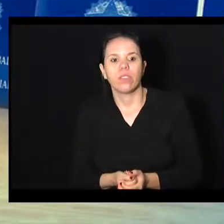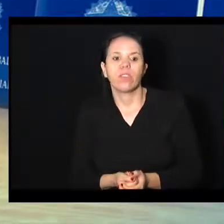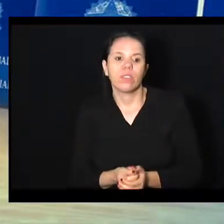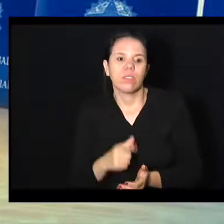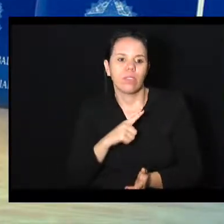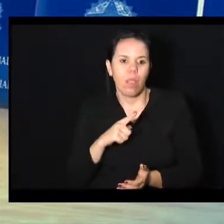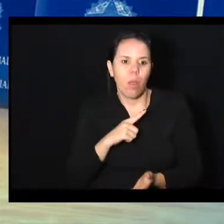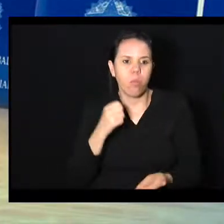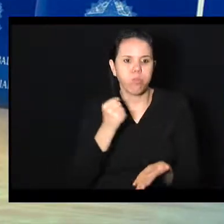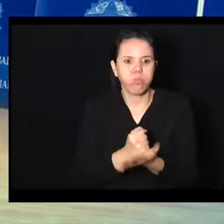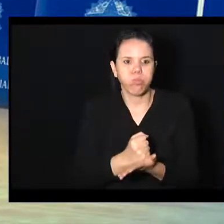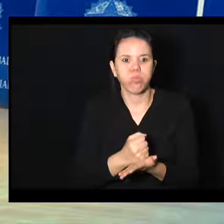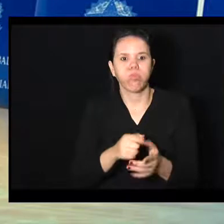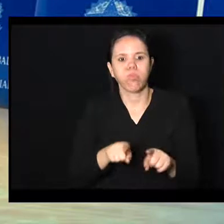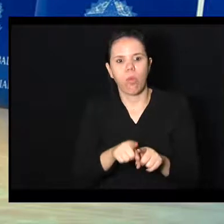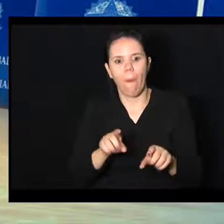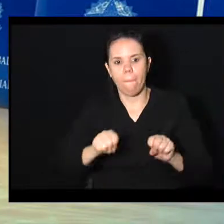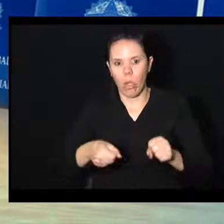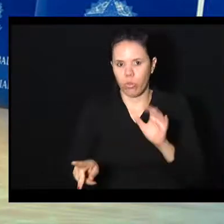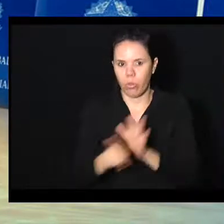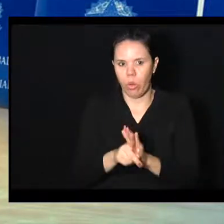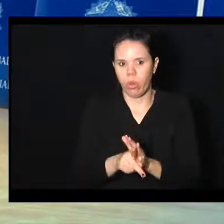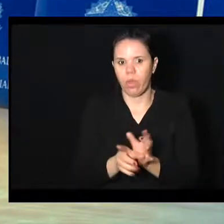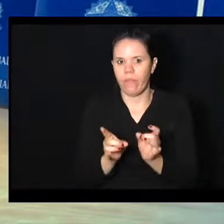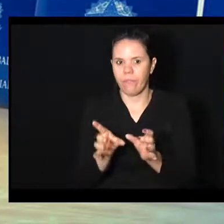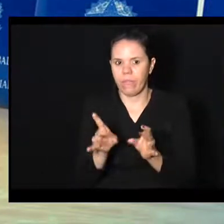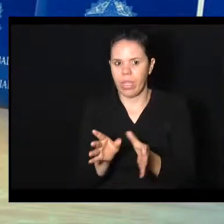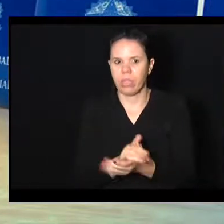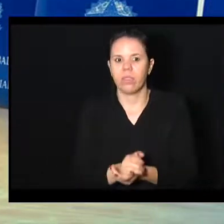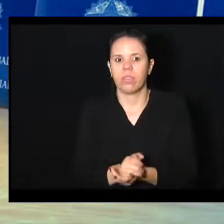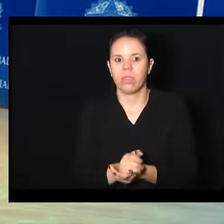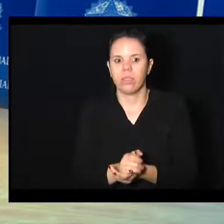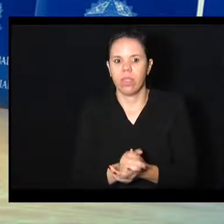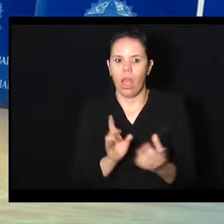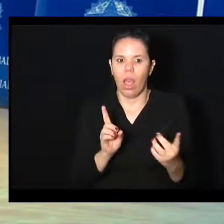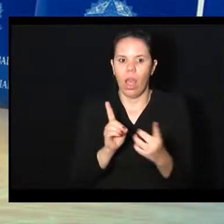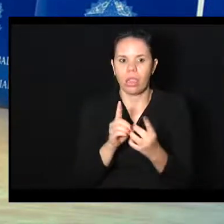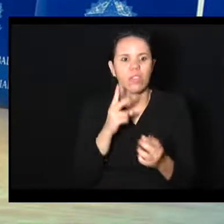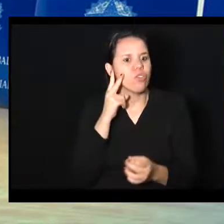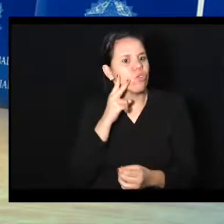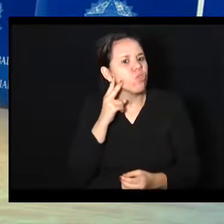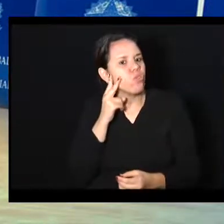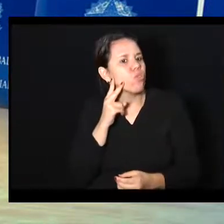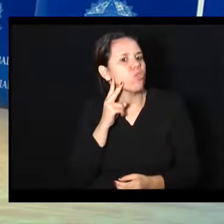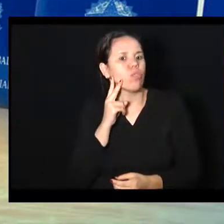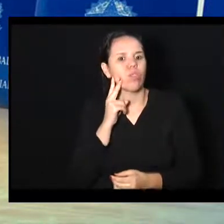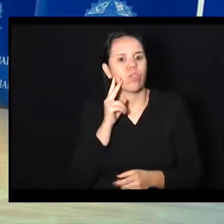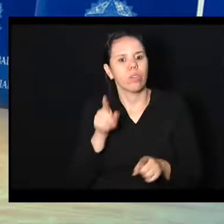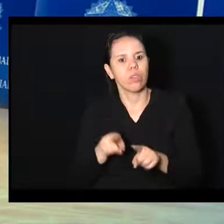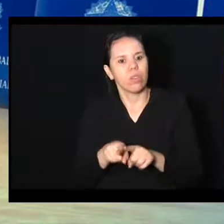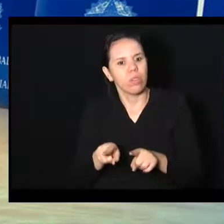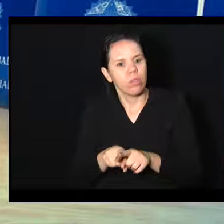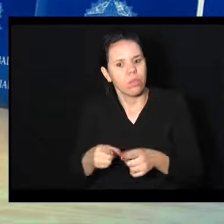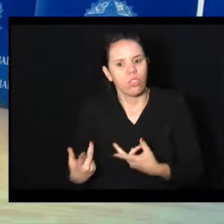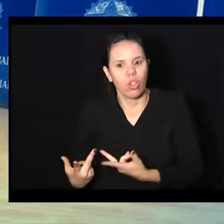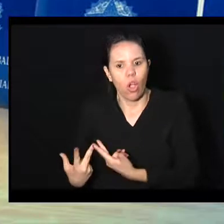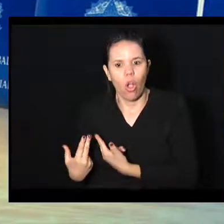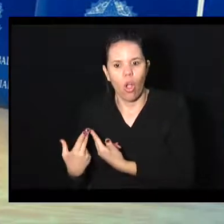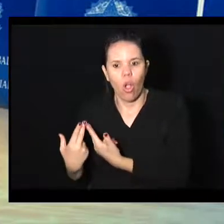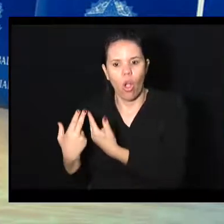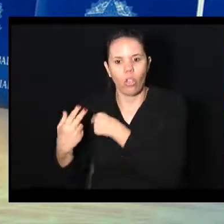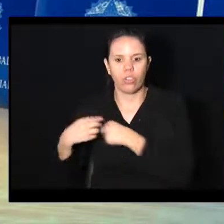moto própria, assistente de vendas, atendente de vinhos, auxiliar de corte na confecção de